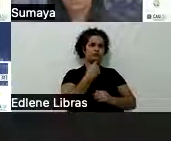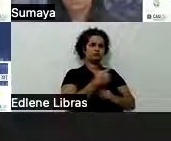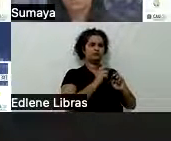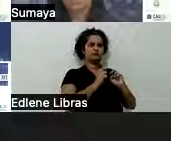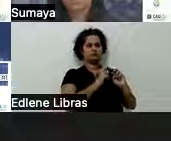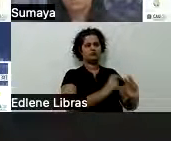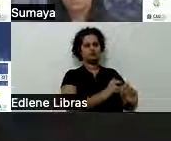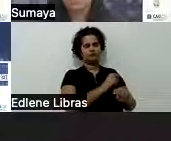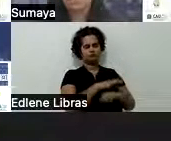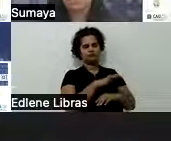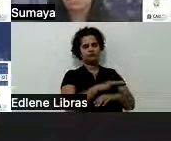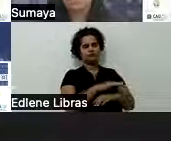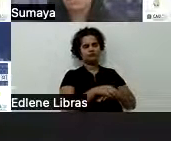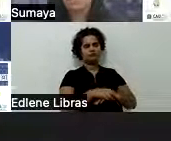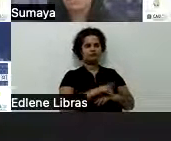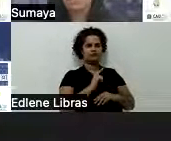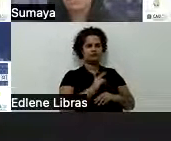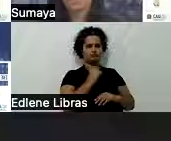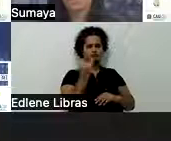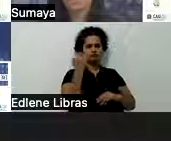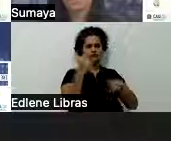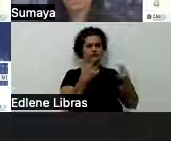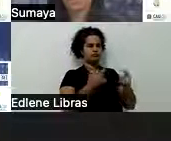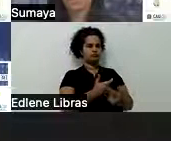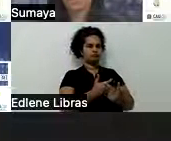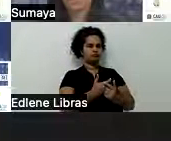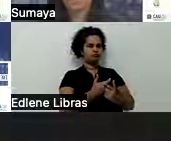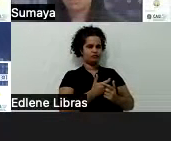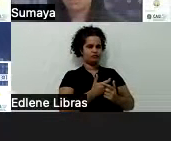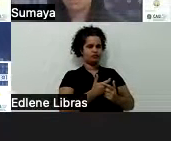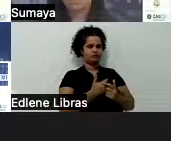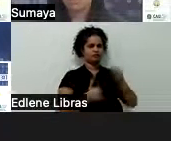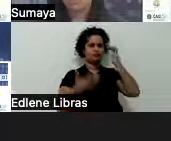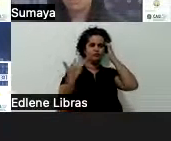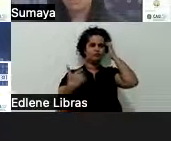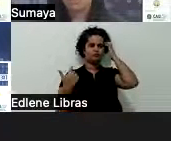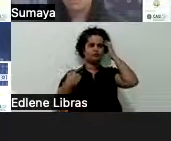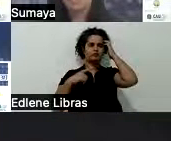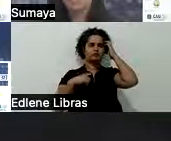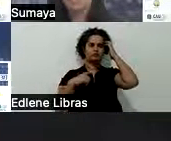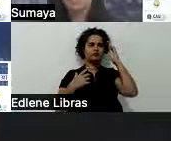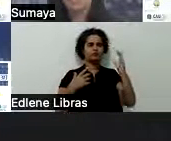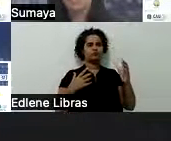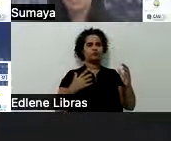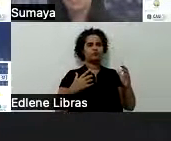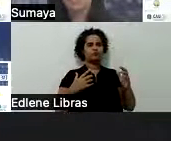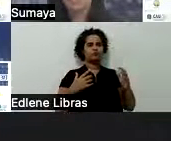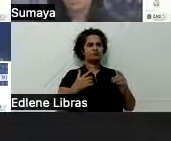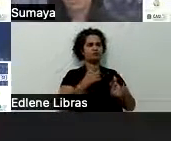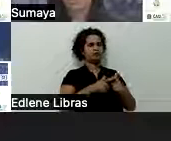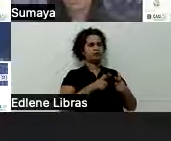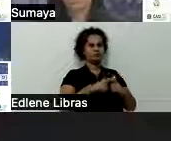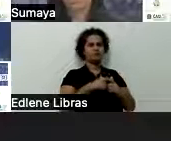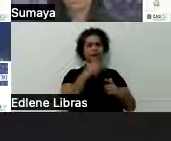Então, uma centralidade importante, que tinha muitos incidentes sinistros